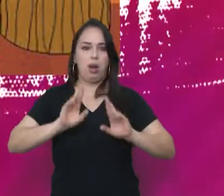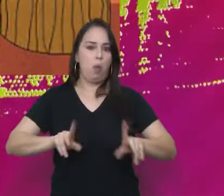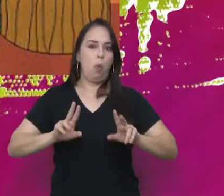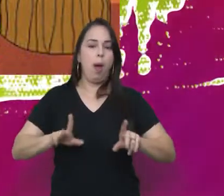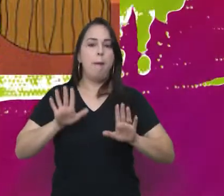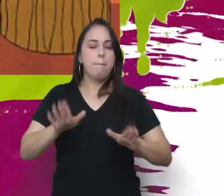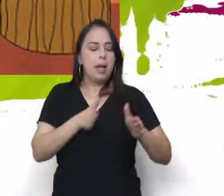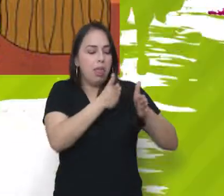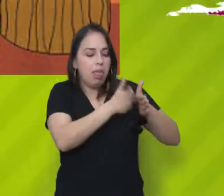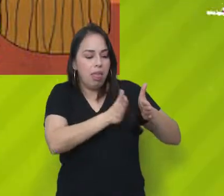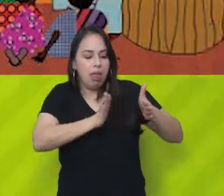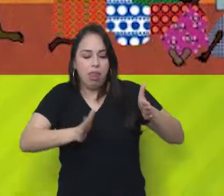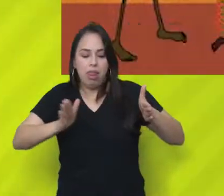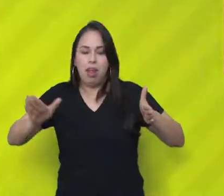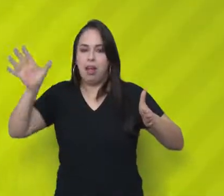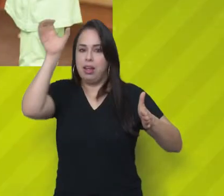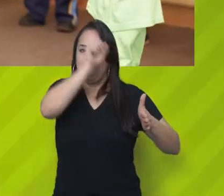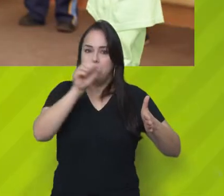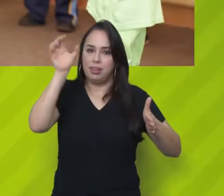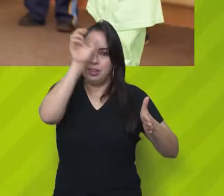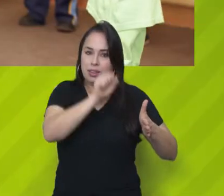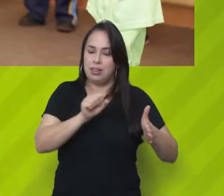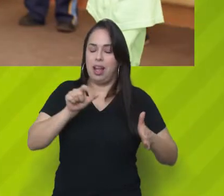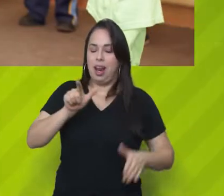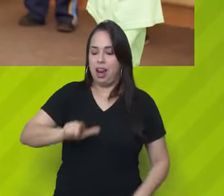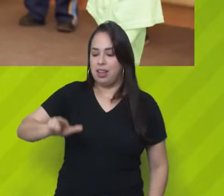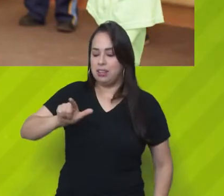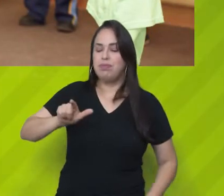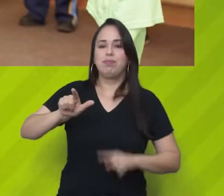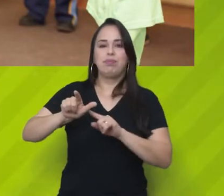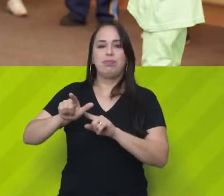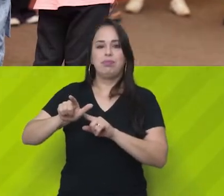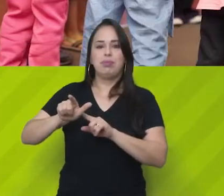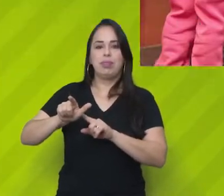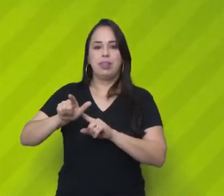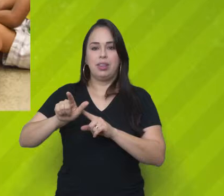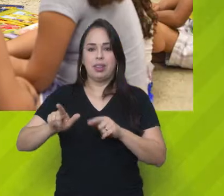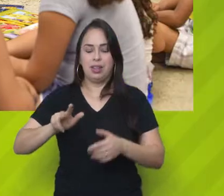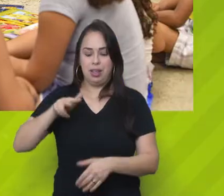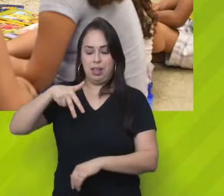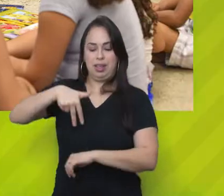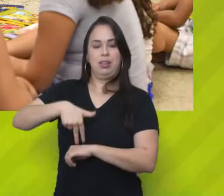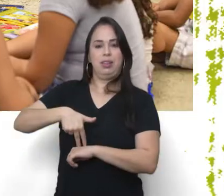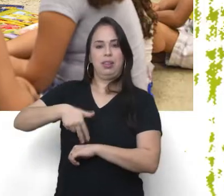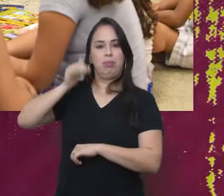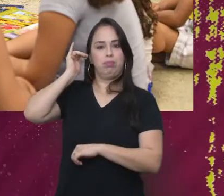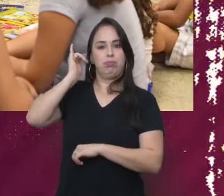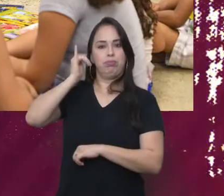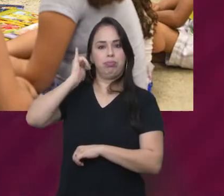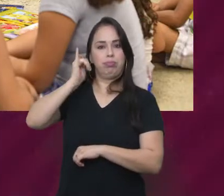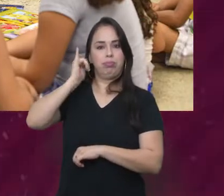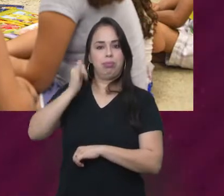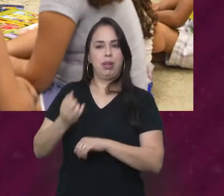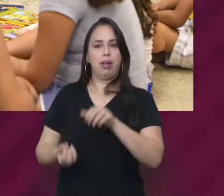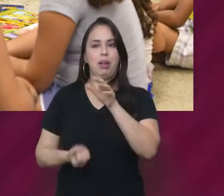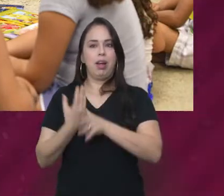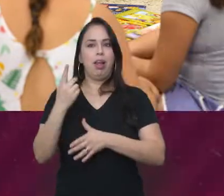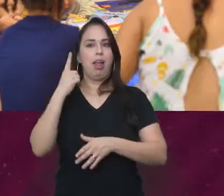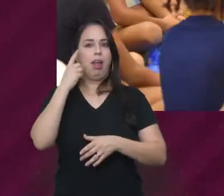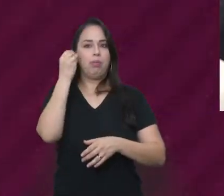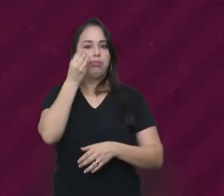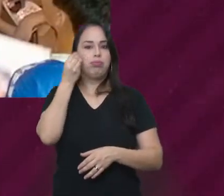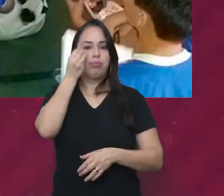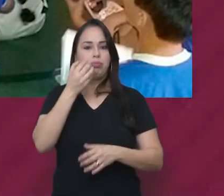sequência de ações roteirizadas. Esse tipo de literatura é composto pelo narrador e pela audiência. O narrador cria a experiência